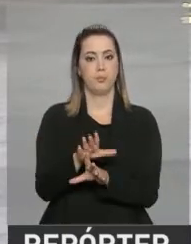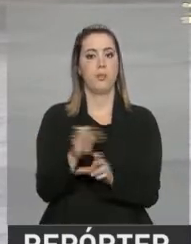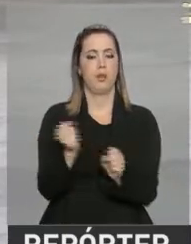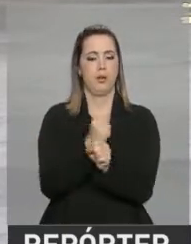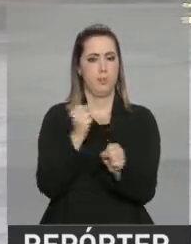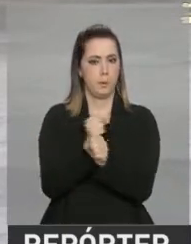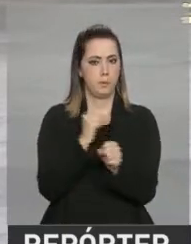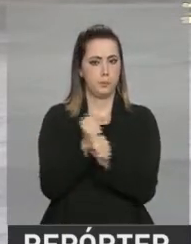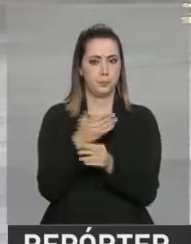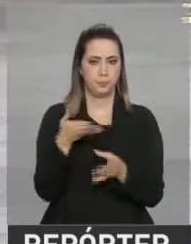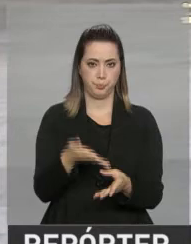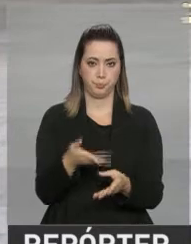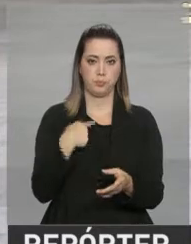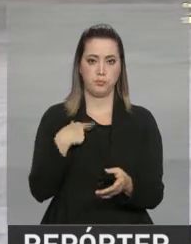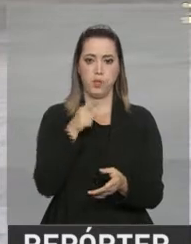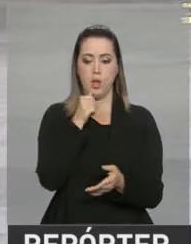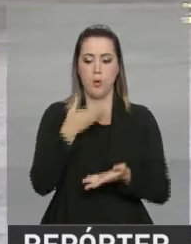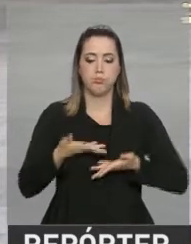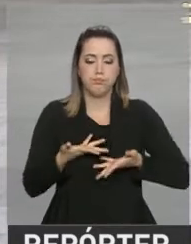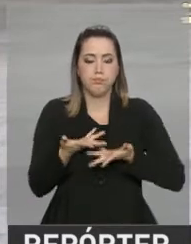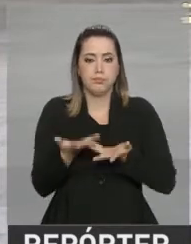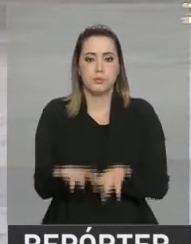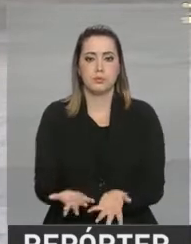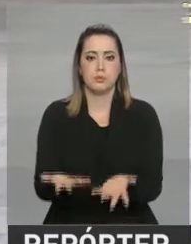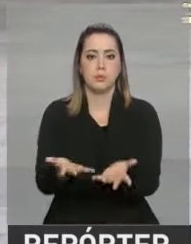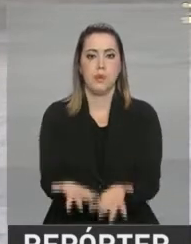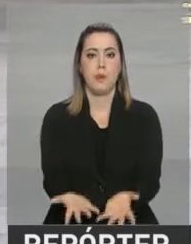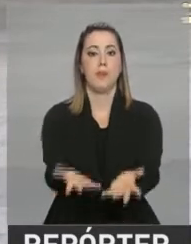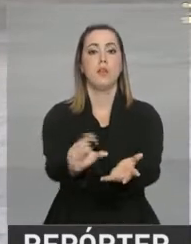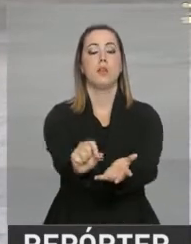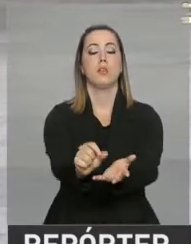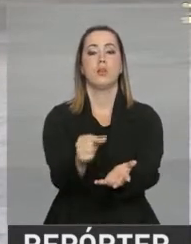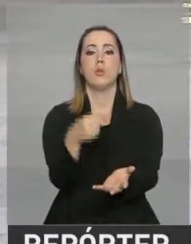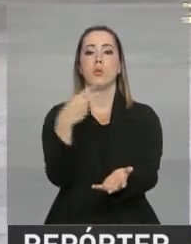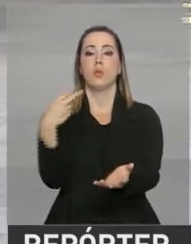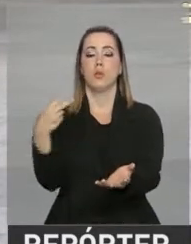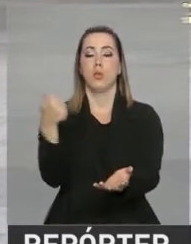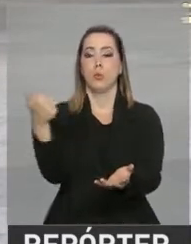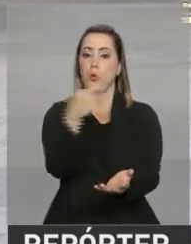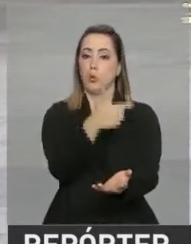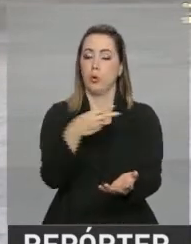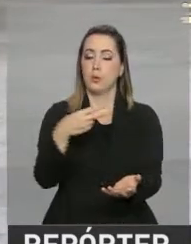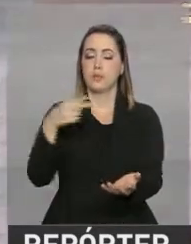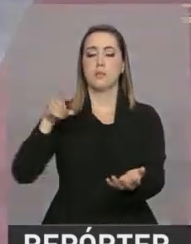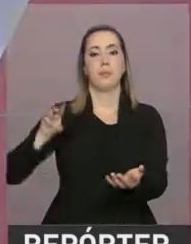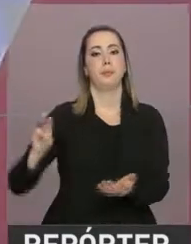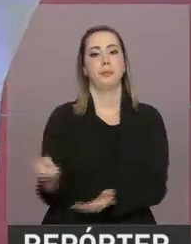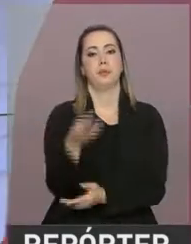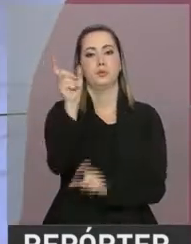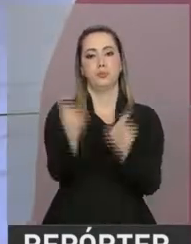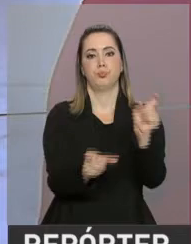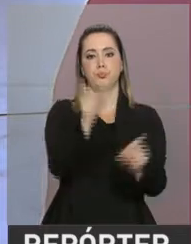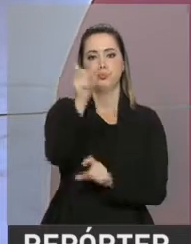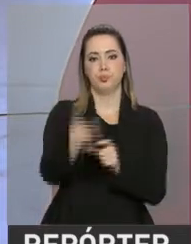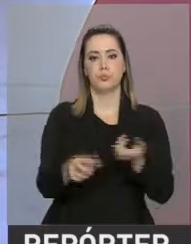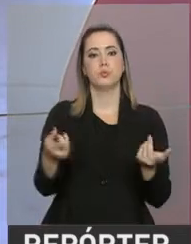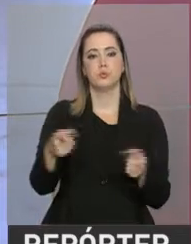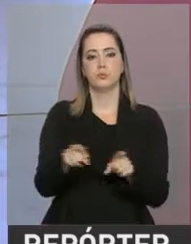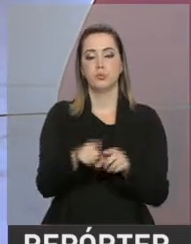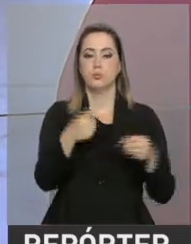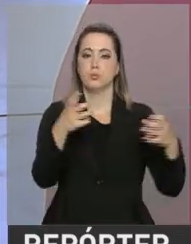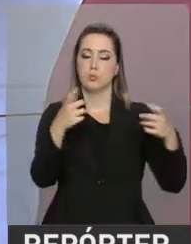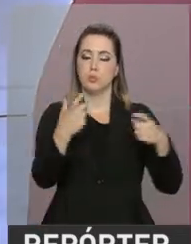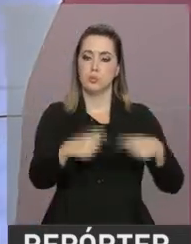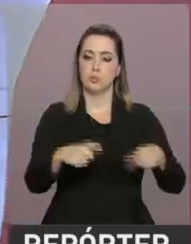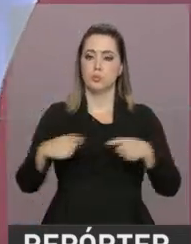Francisco. O projeto vai levar água para mais de 12 milhões de pessoas no Nordeste. José Luiz. Luana Karen falando ao vivo do